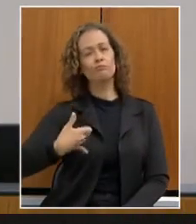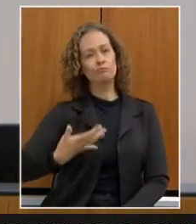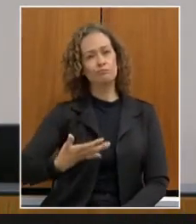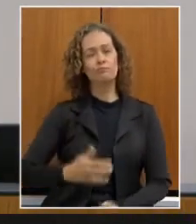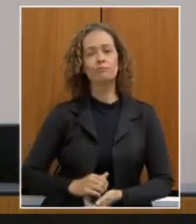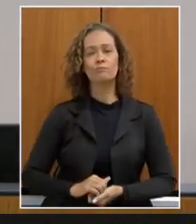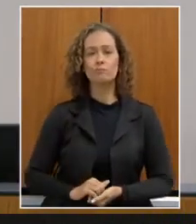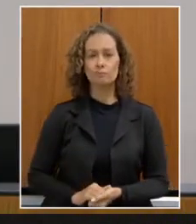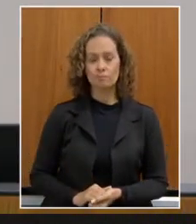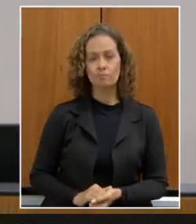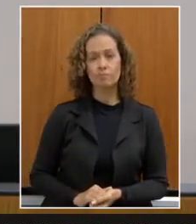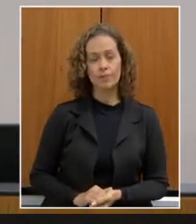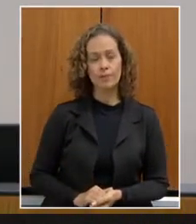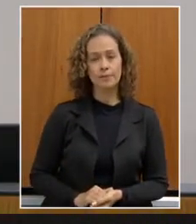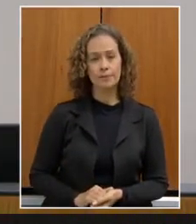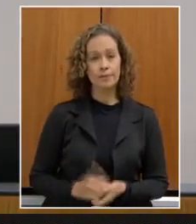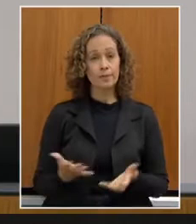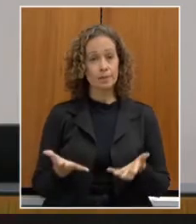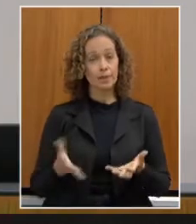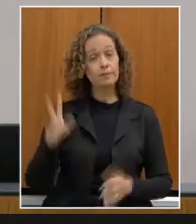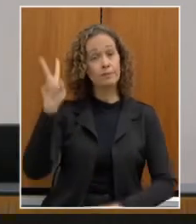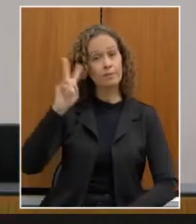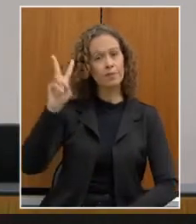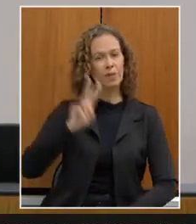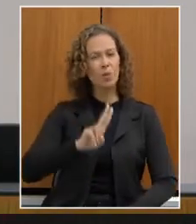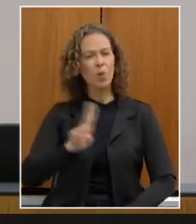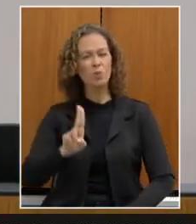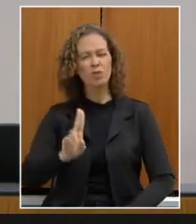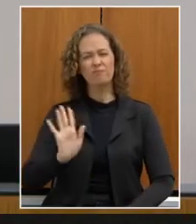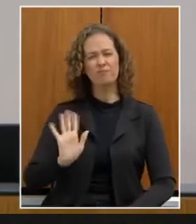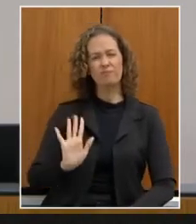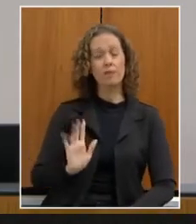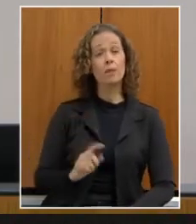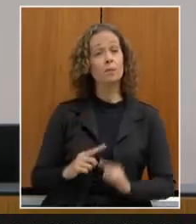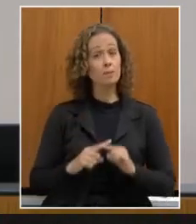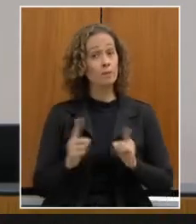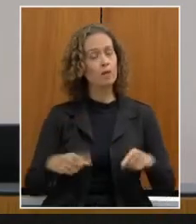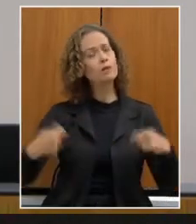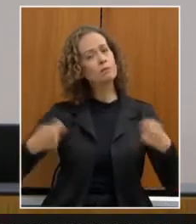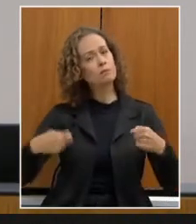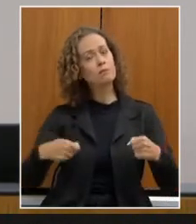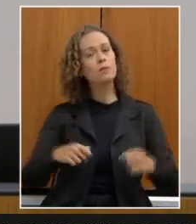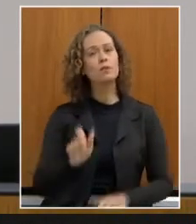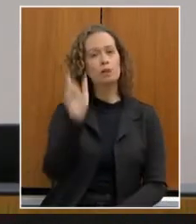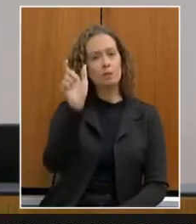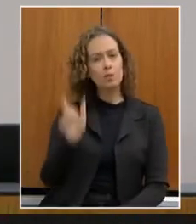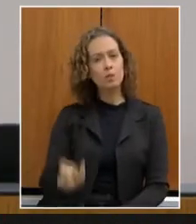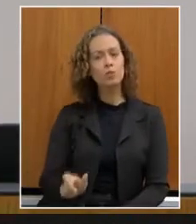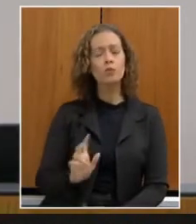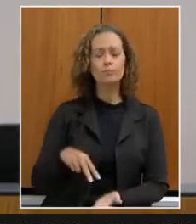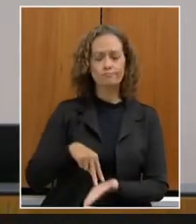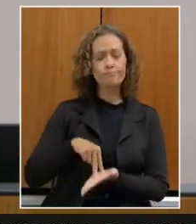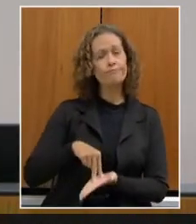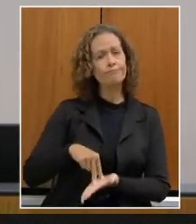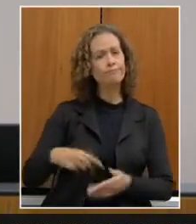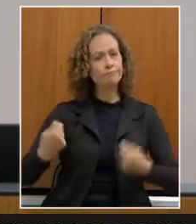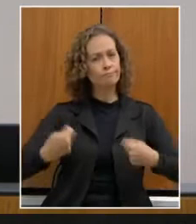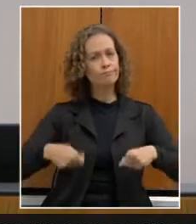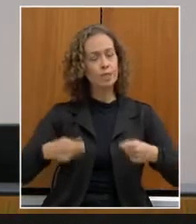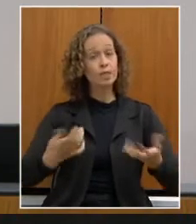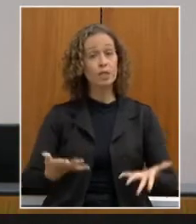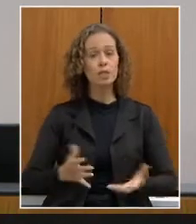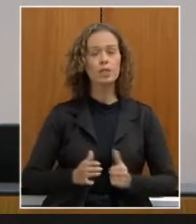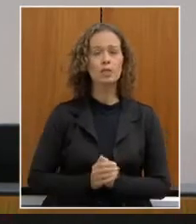lembrar nenhum nome, mas é necessário que a pessoa tenha os pés no chão, a